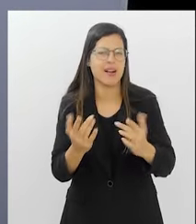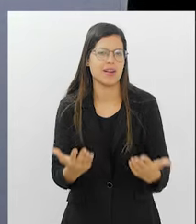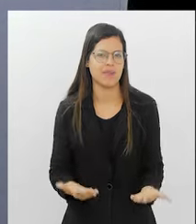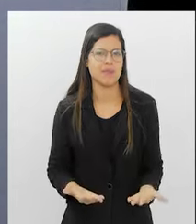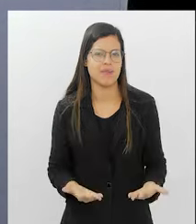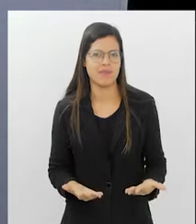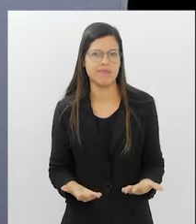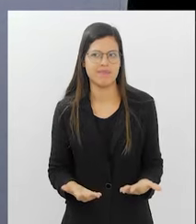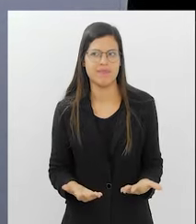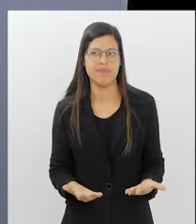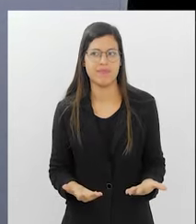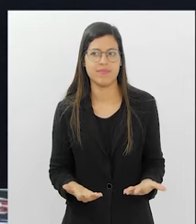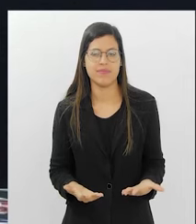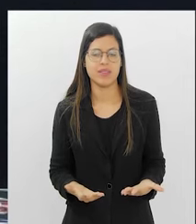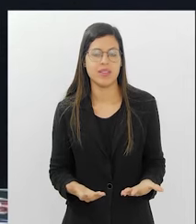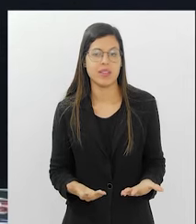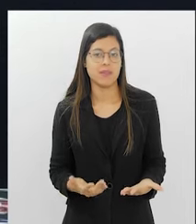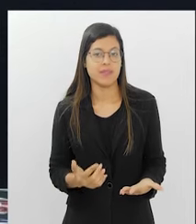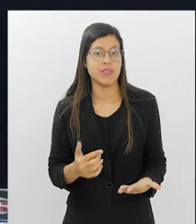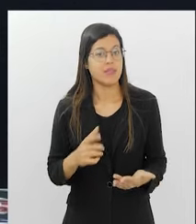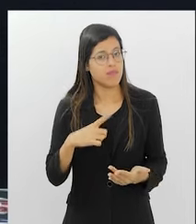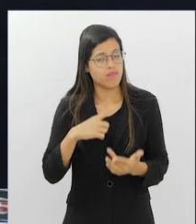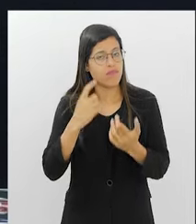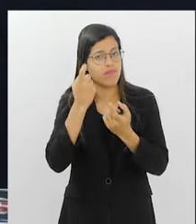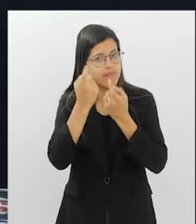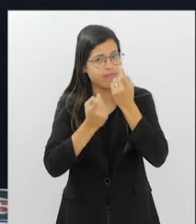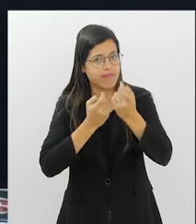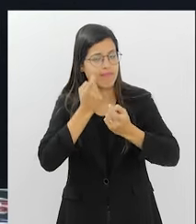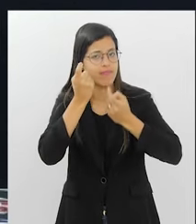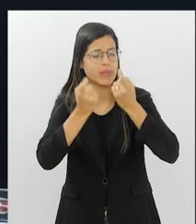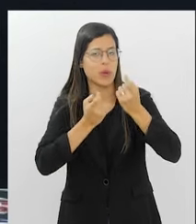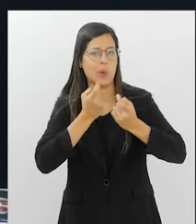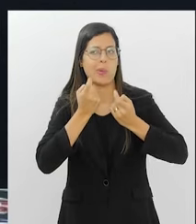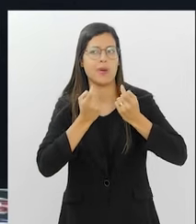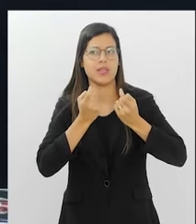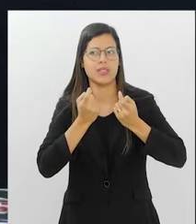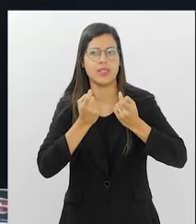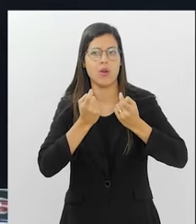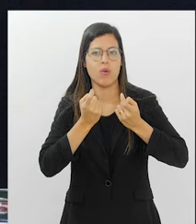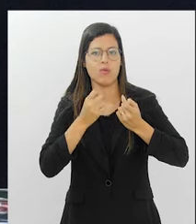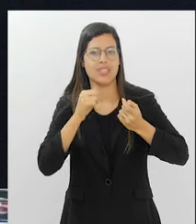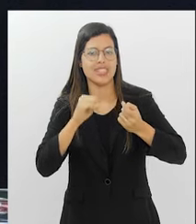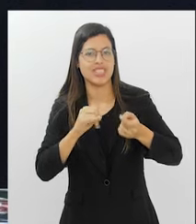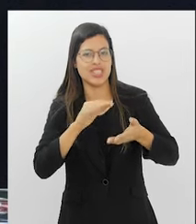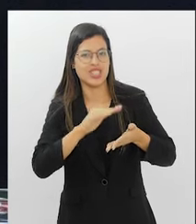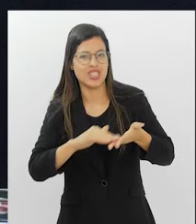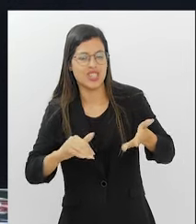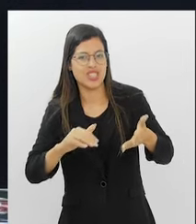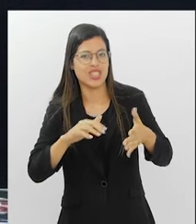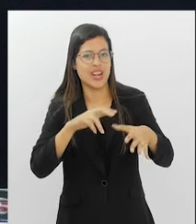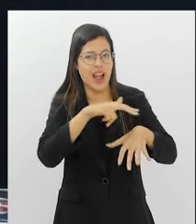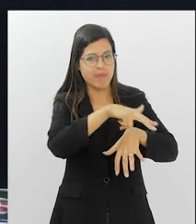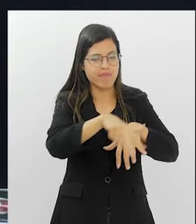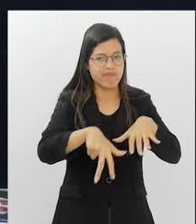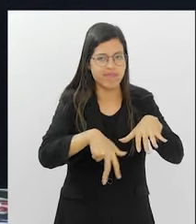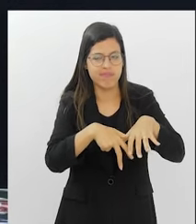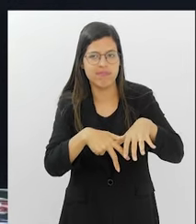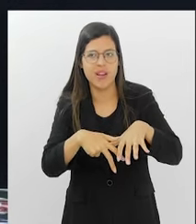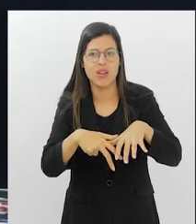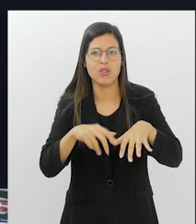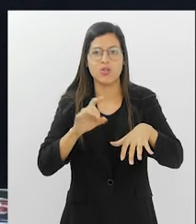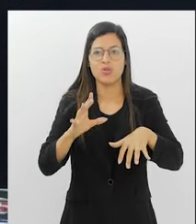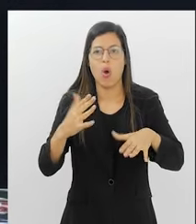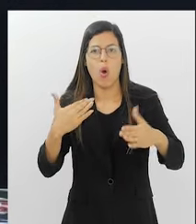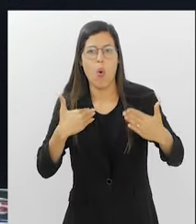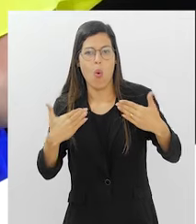não acho que a virou ali uma uma preocupação de Pô eu se o tripé eu vou só me concentrar